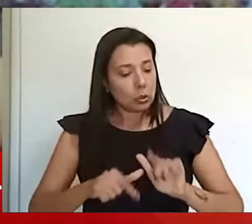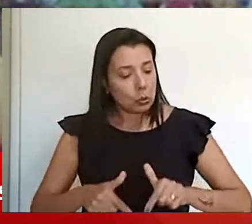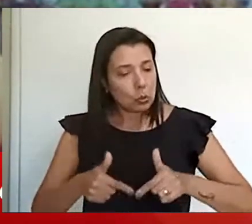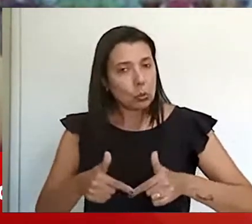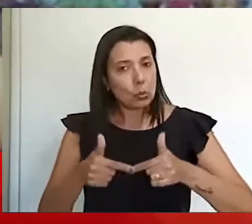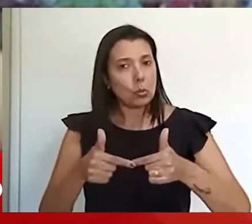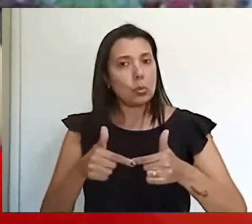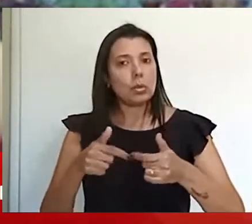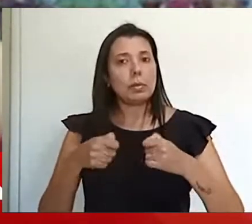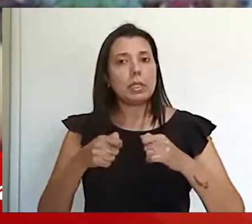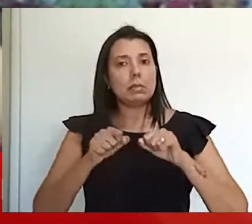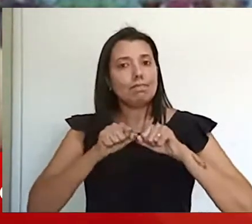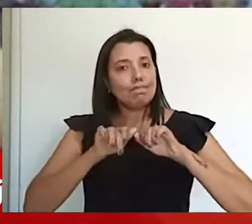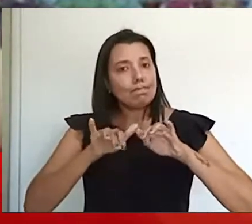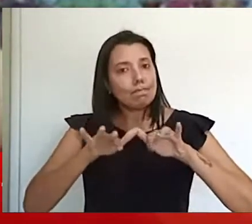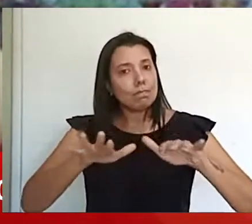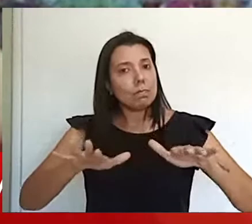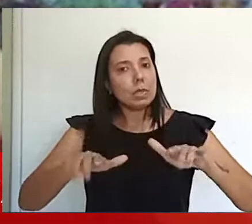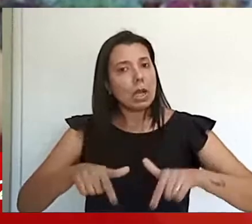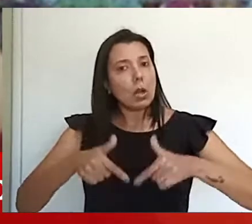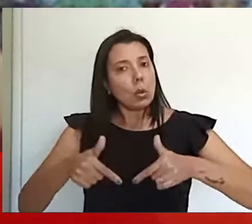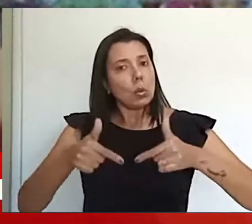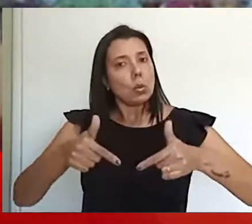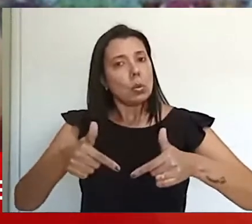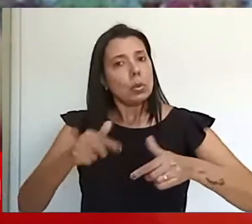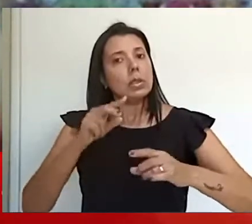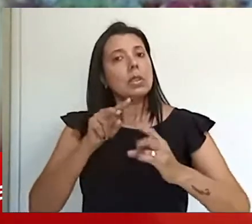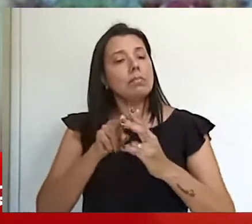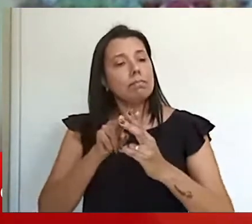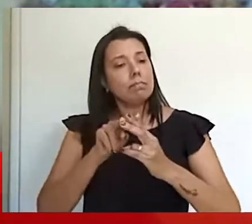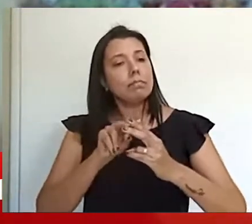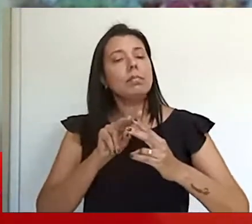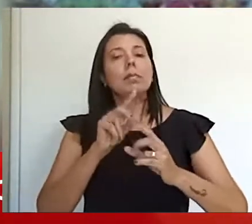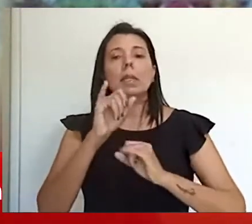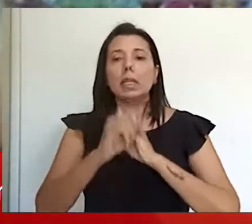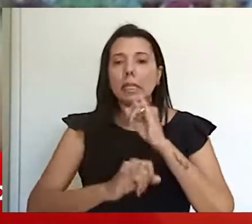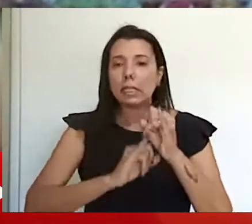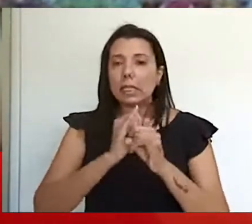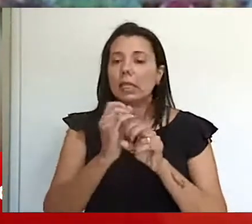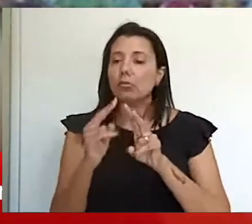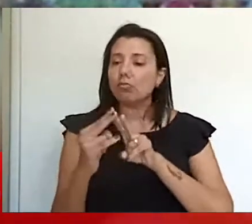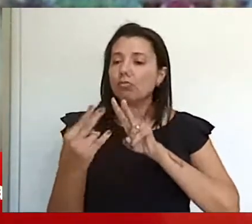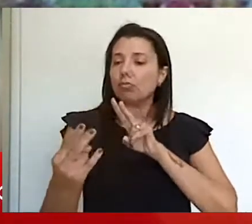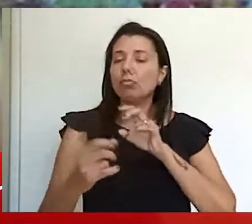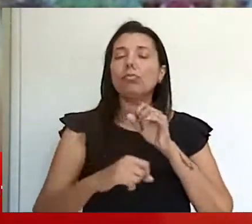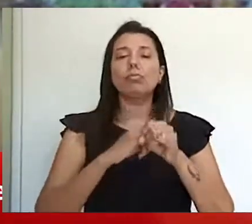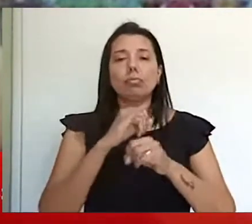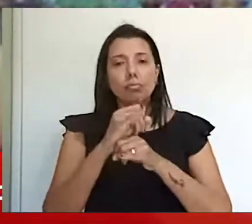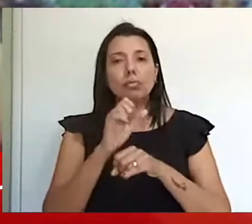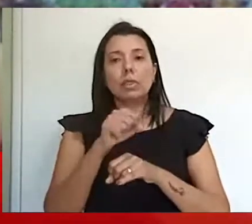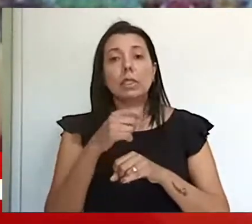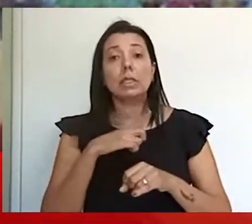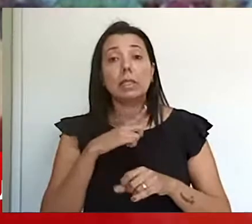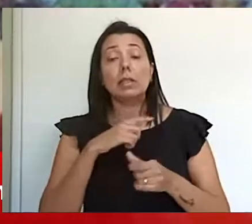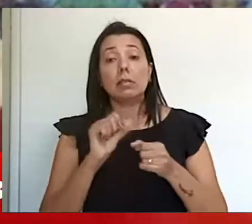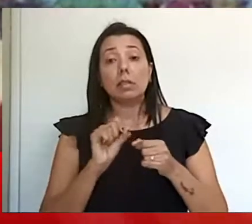intensificar a luta. A luta é virtual e a gente tem que descobrir. Eu penso que a gente tem feito, nós